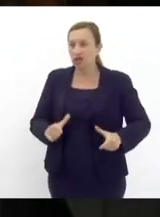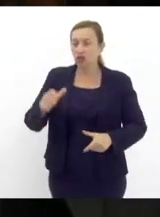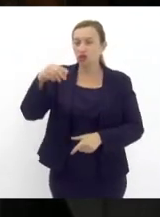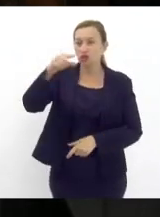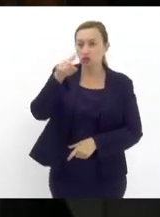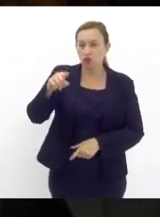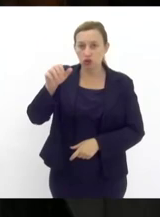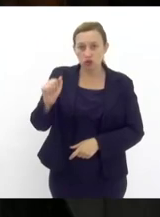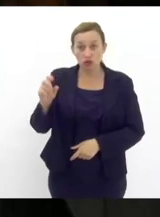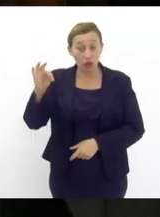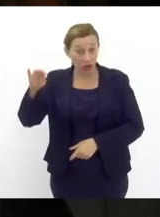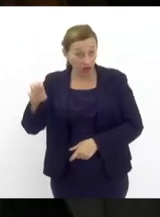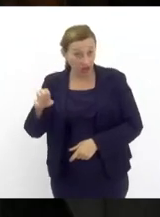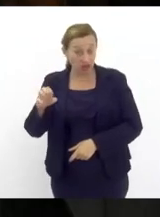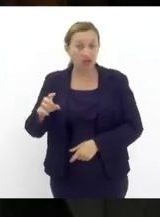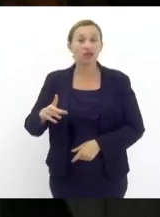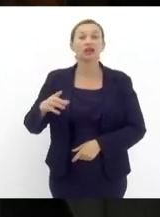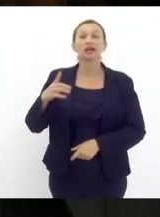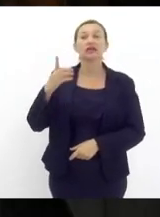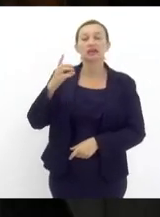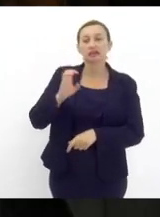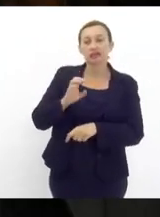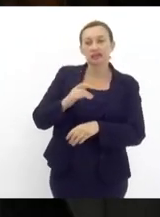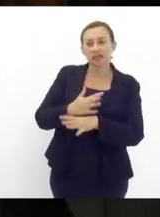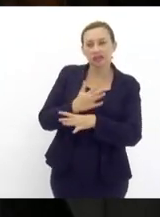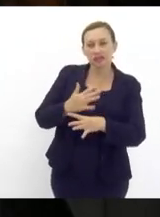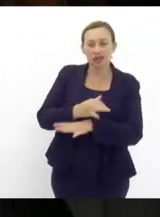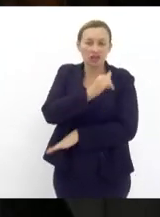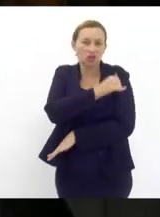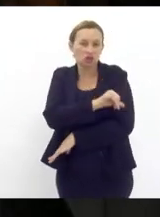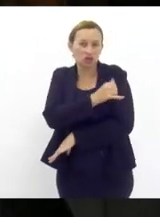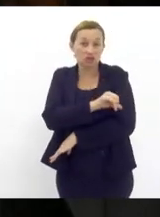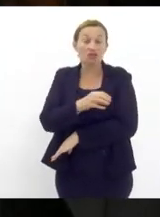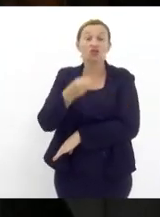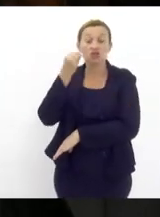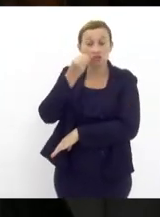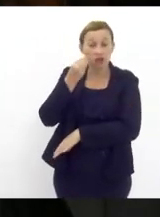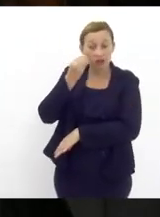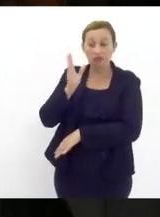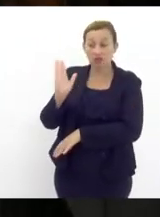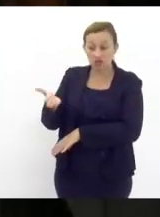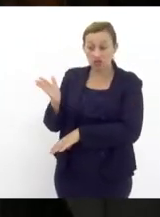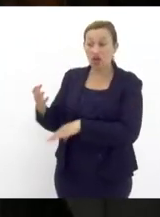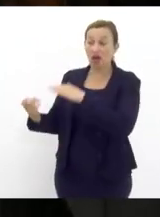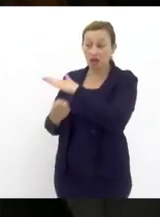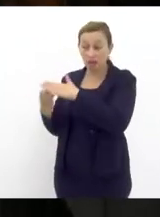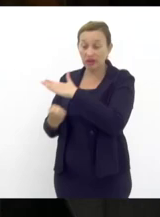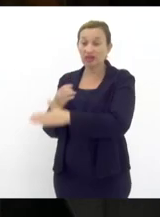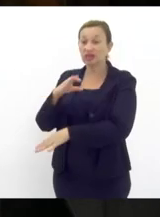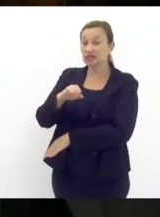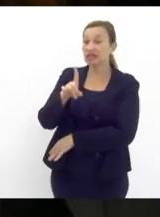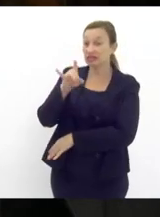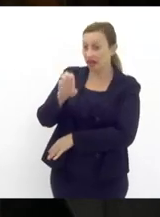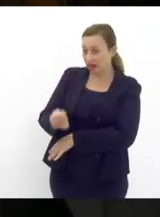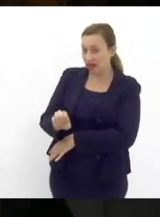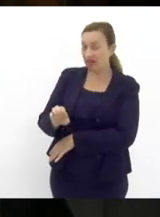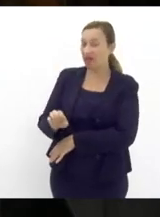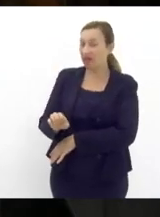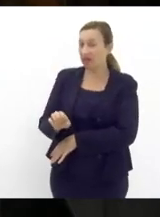Zona Oeste da cidade do Rio de Janeiro que a sociedade já tinha experiência de fazer as manobras